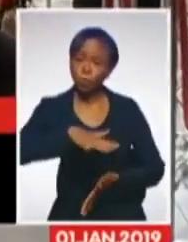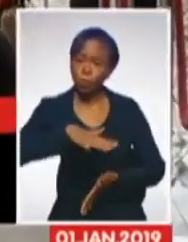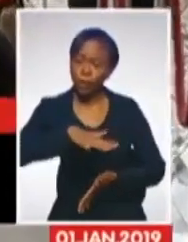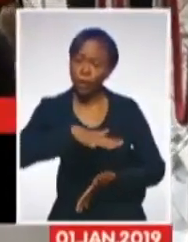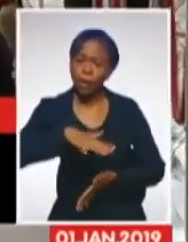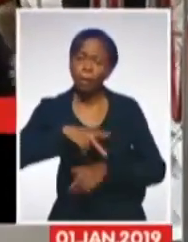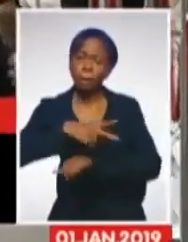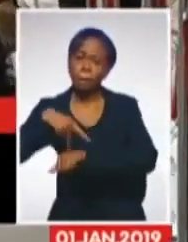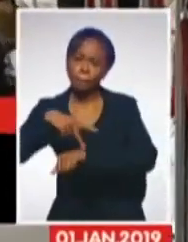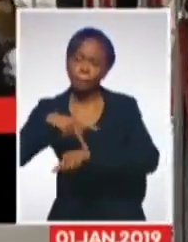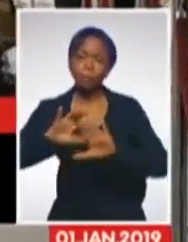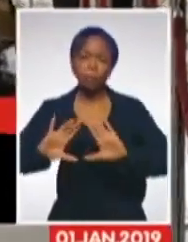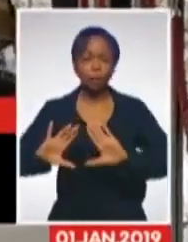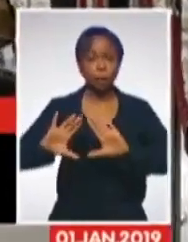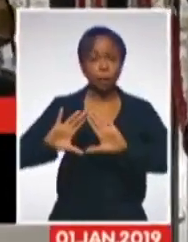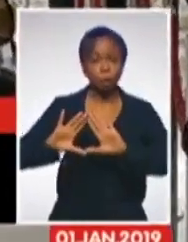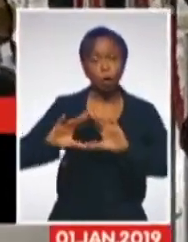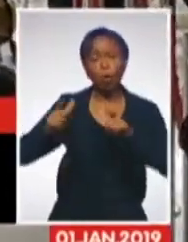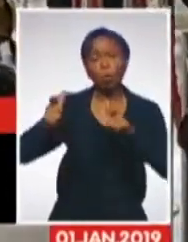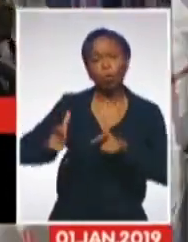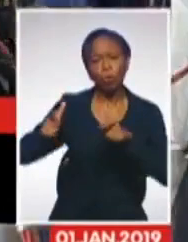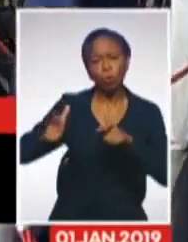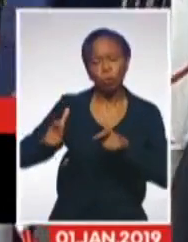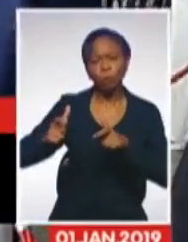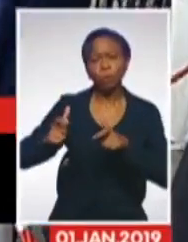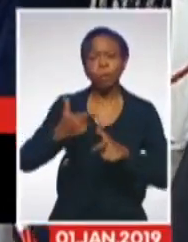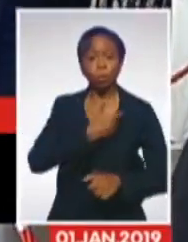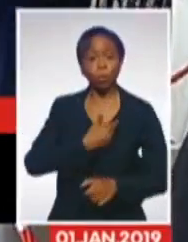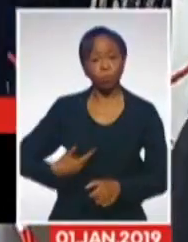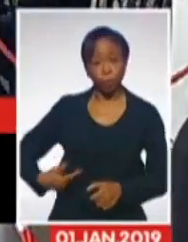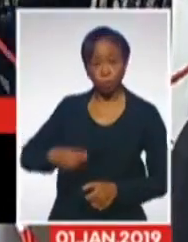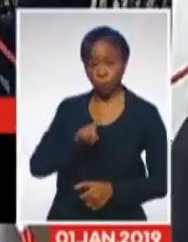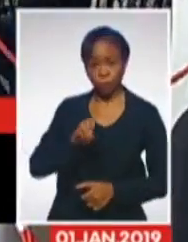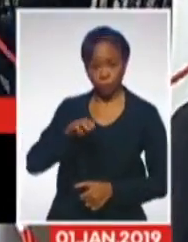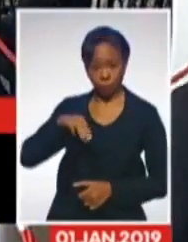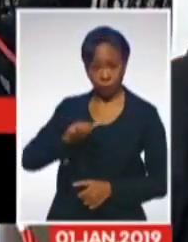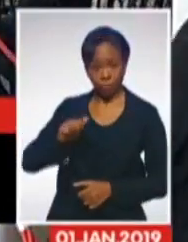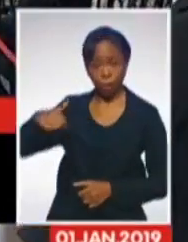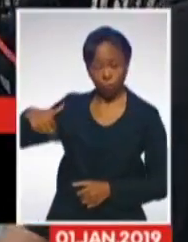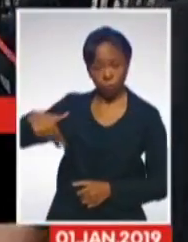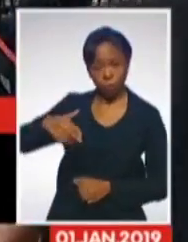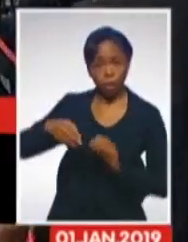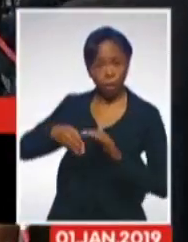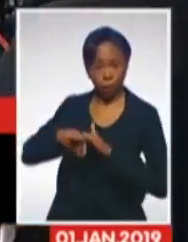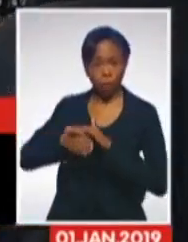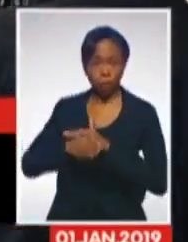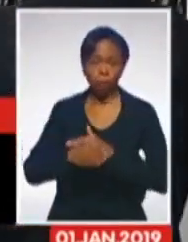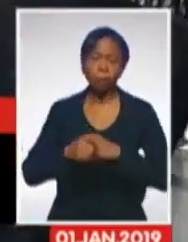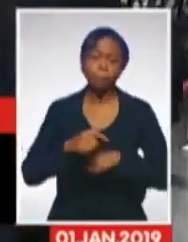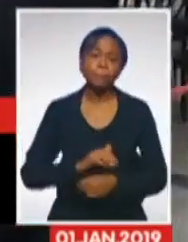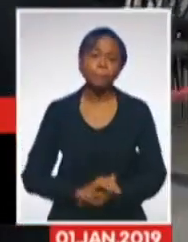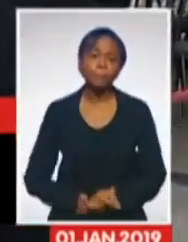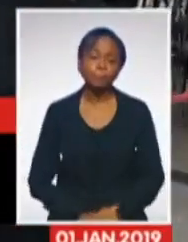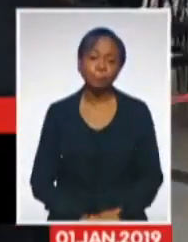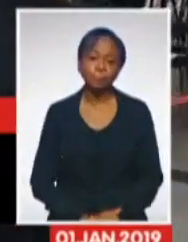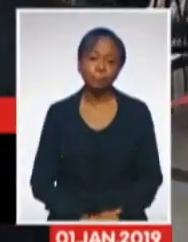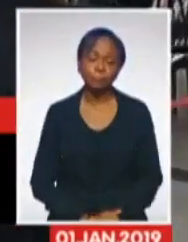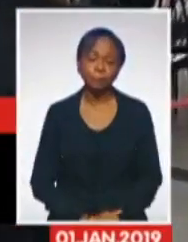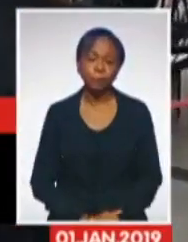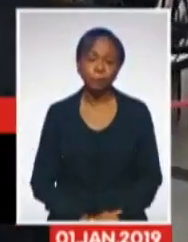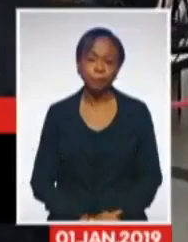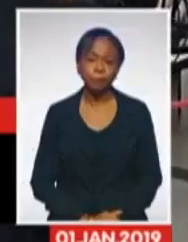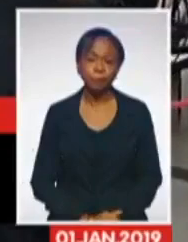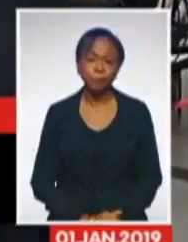da Assembleia Legislativa, por onde vai chegar o governador Romeu Zema. São 9h47. Assim que forem recebidos